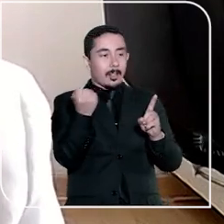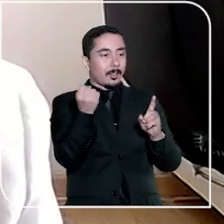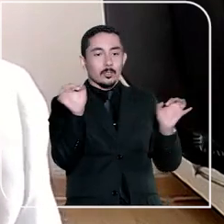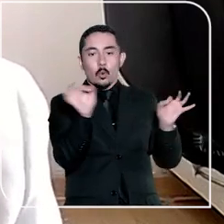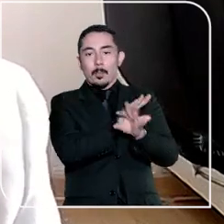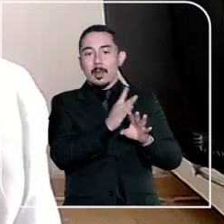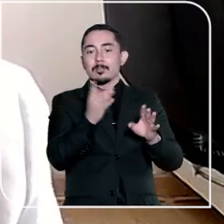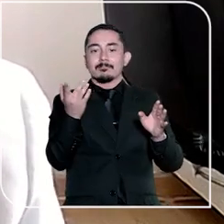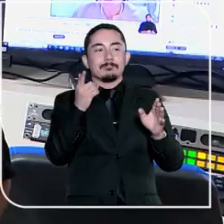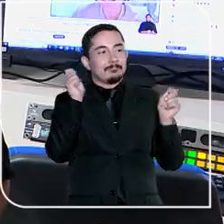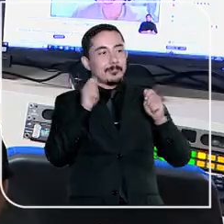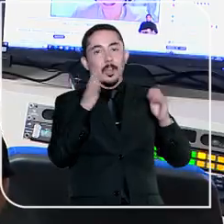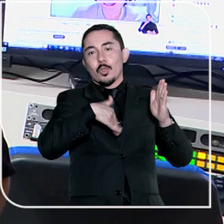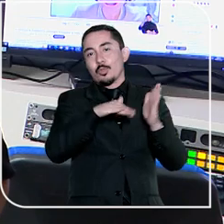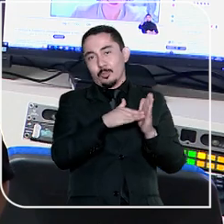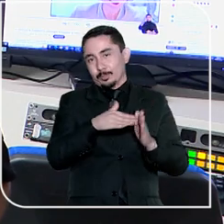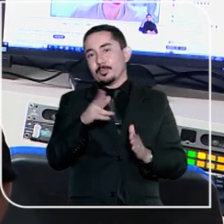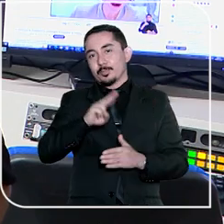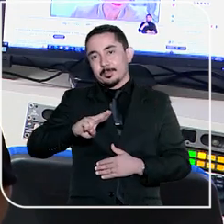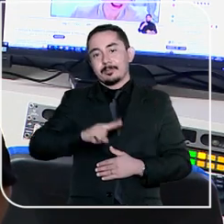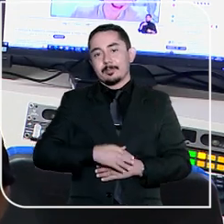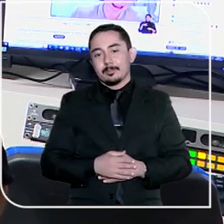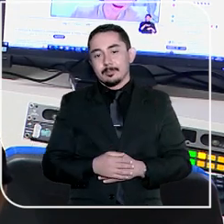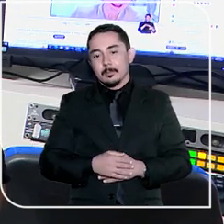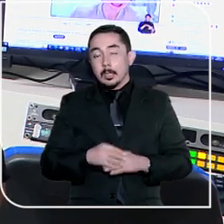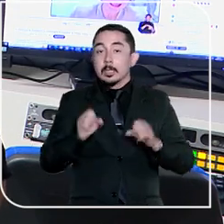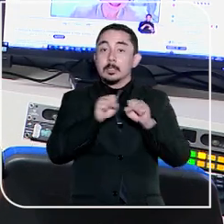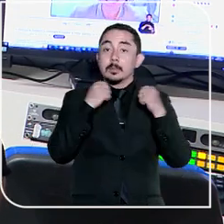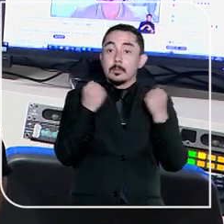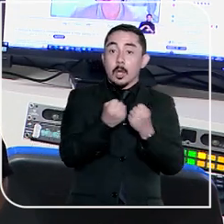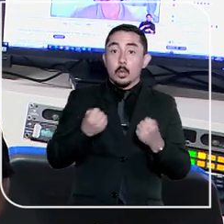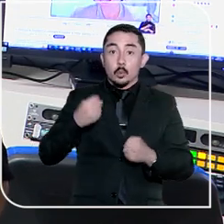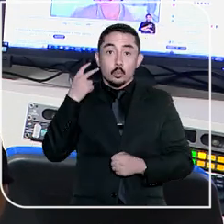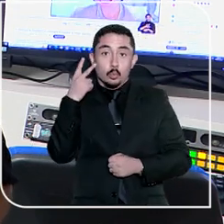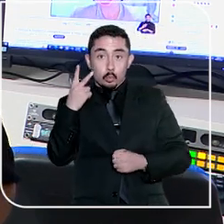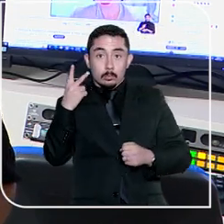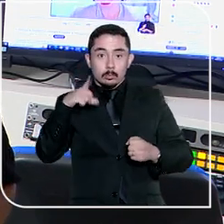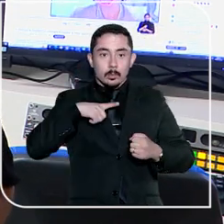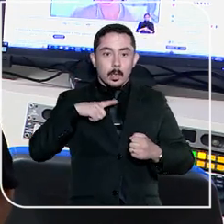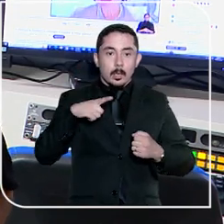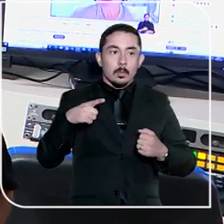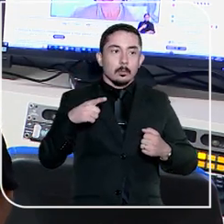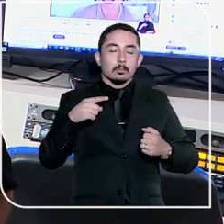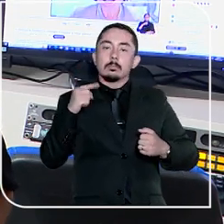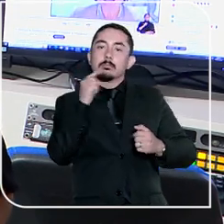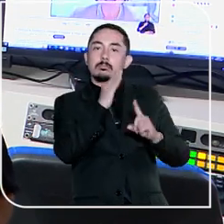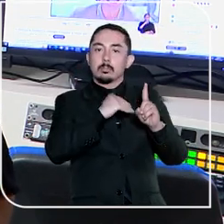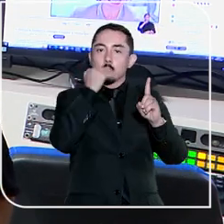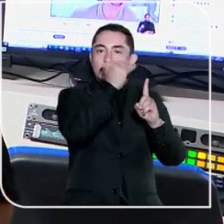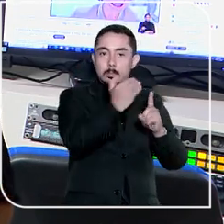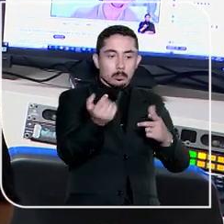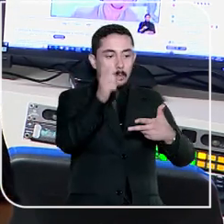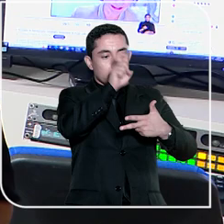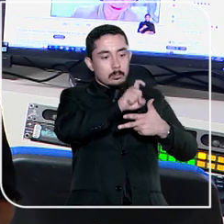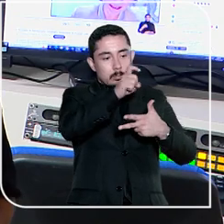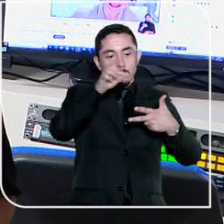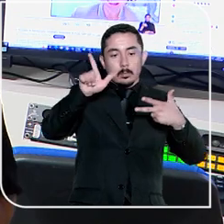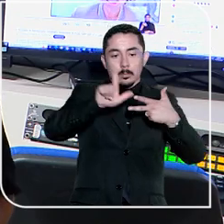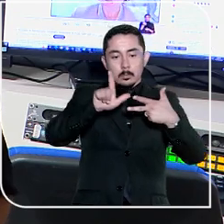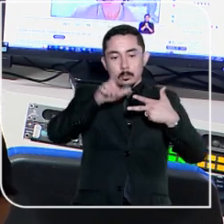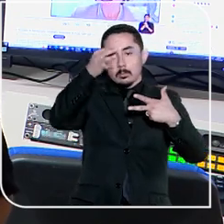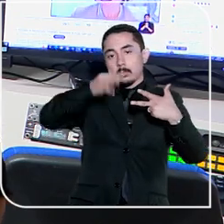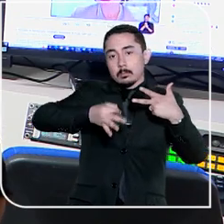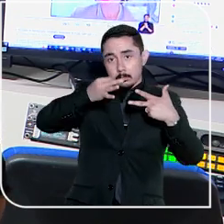oportunidade para todos nos dois dias de seminário participaram autoridades do Poder Judiciário legislativo e